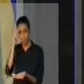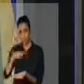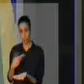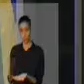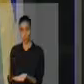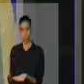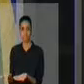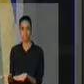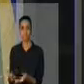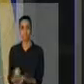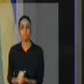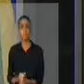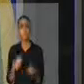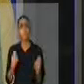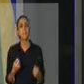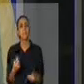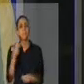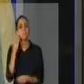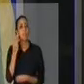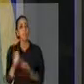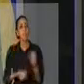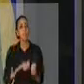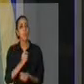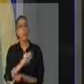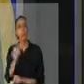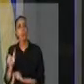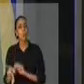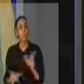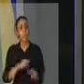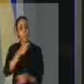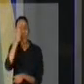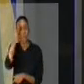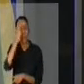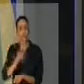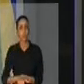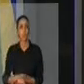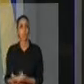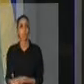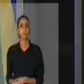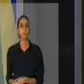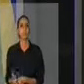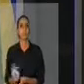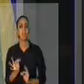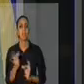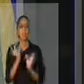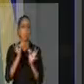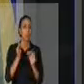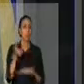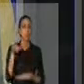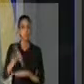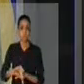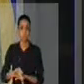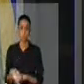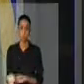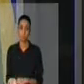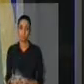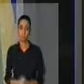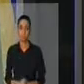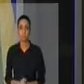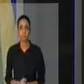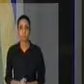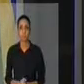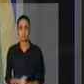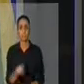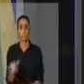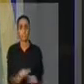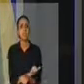obrigação determinar quais pacientes se beneficiarão de determinados tratamentos específicos. Ações de